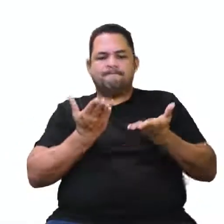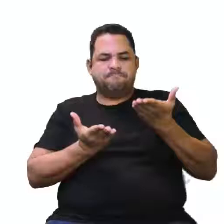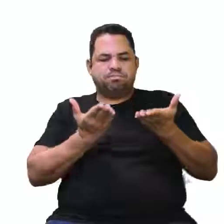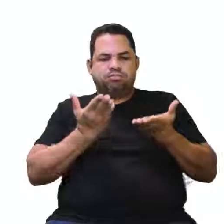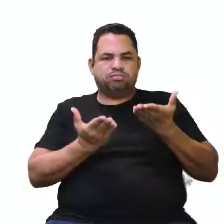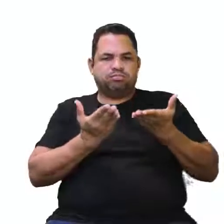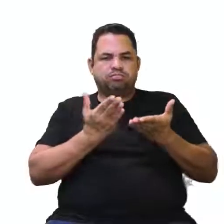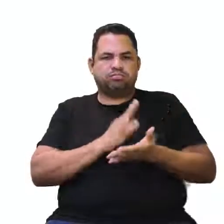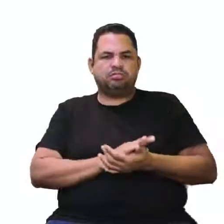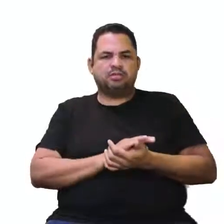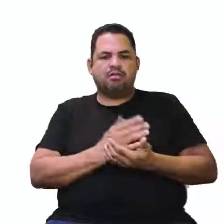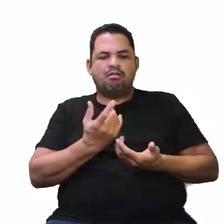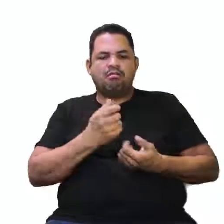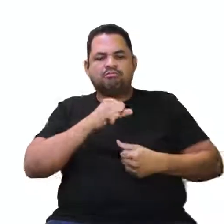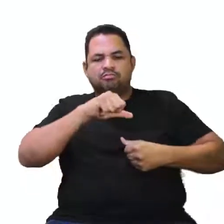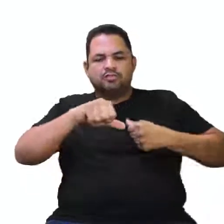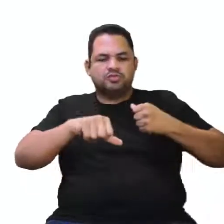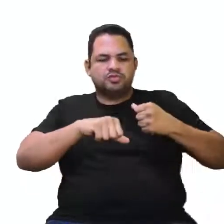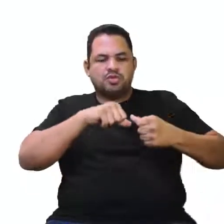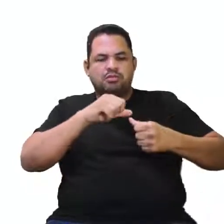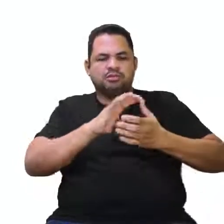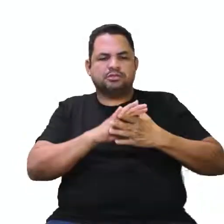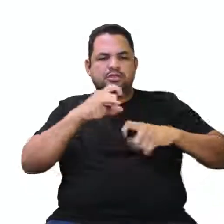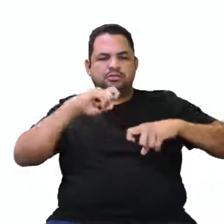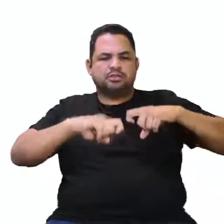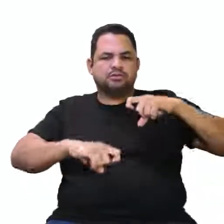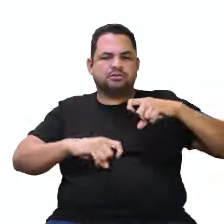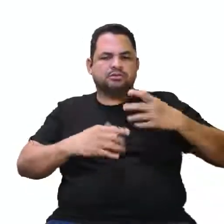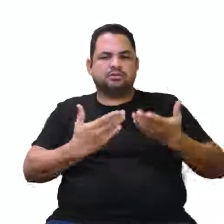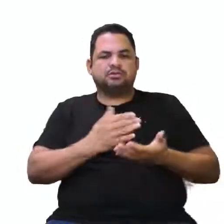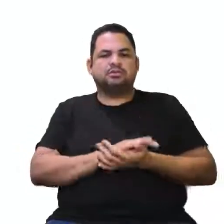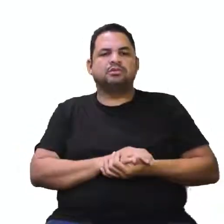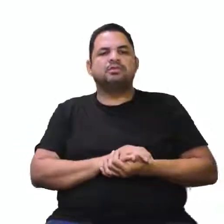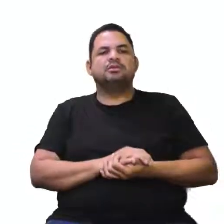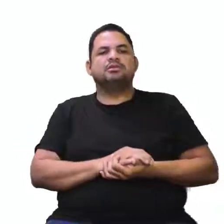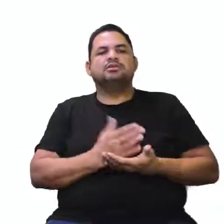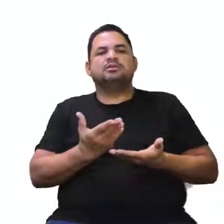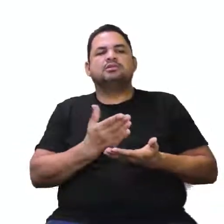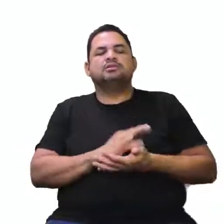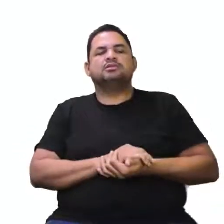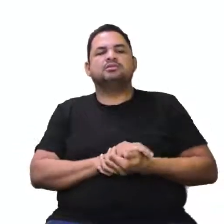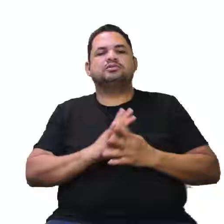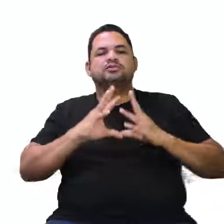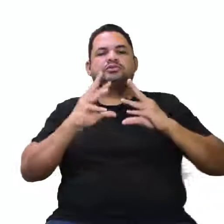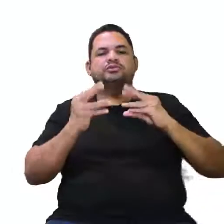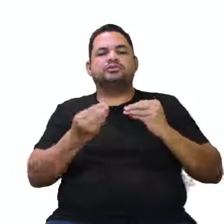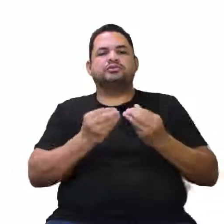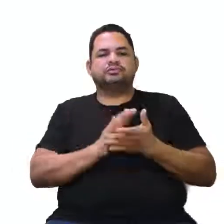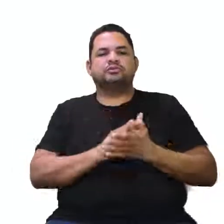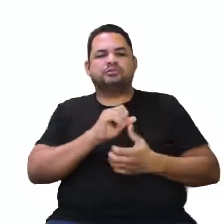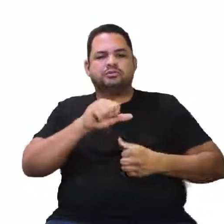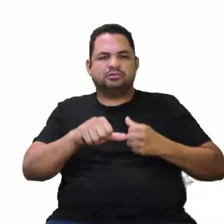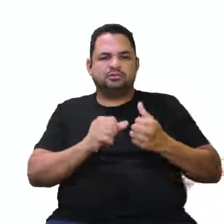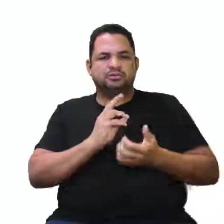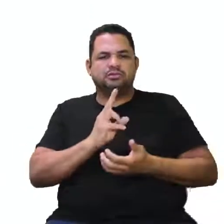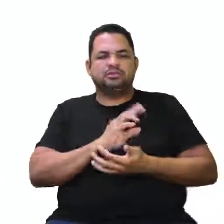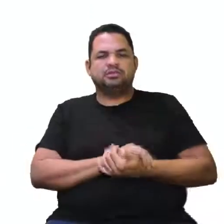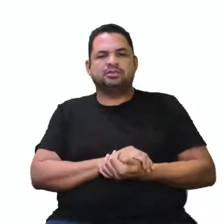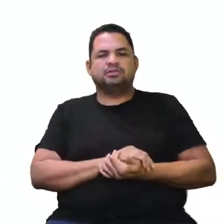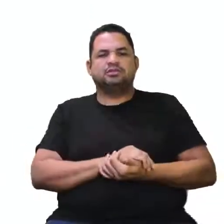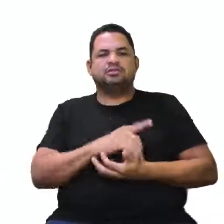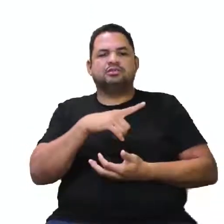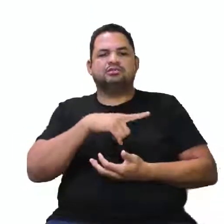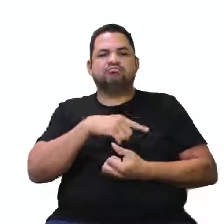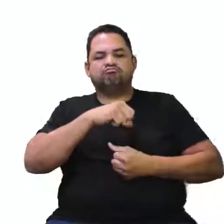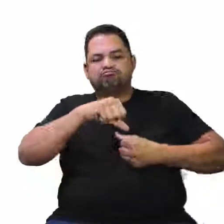peso, de maturação sexual, né? Então, uns para mais, outros para menos, mas todo mundo passa por aí.